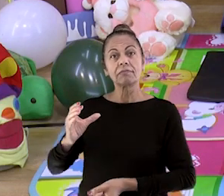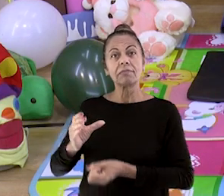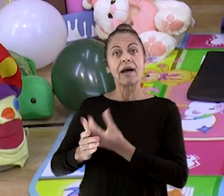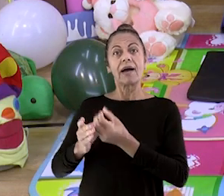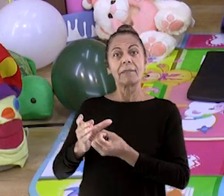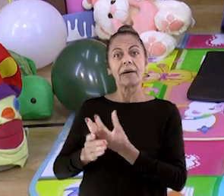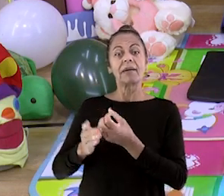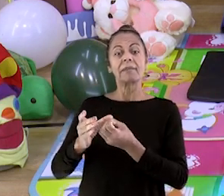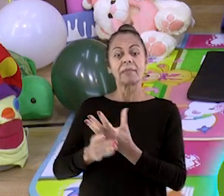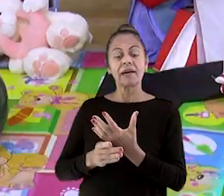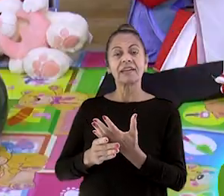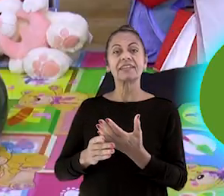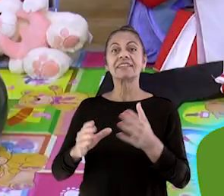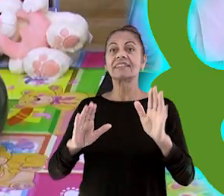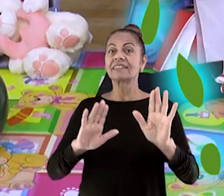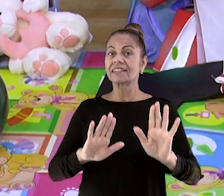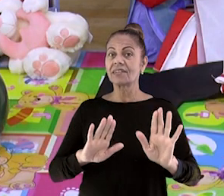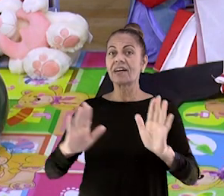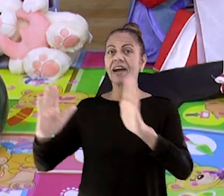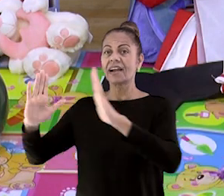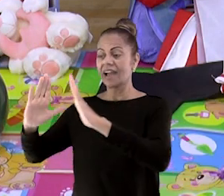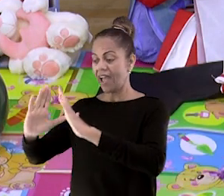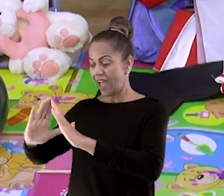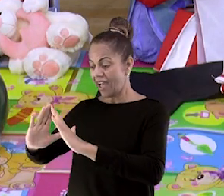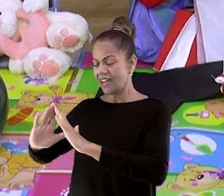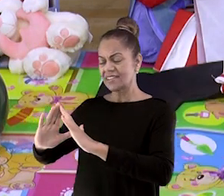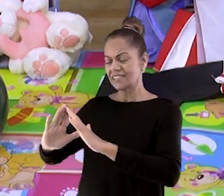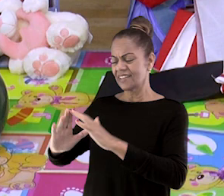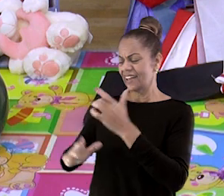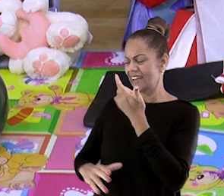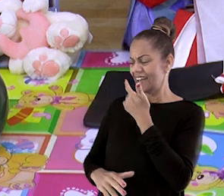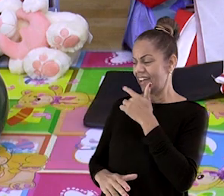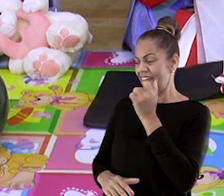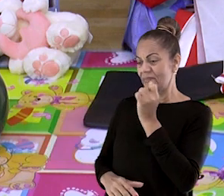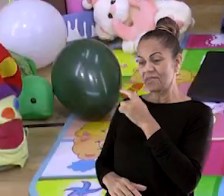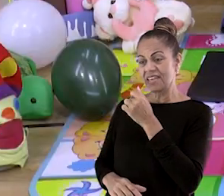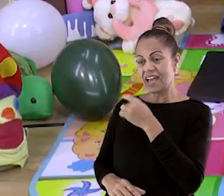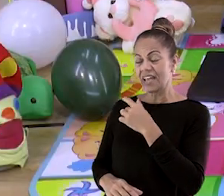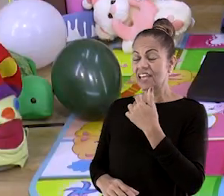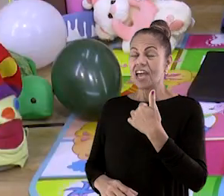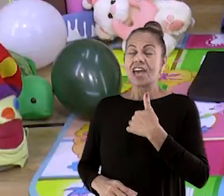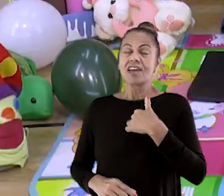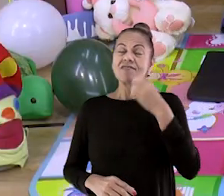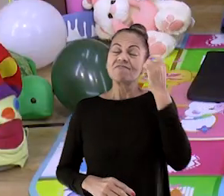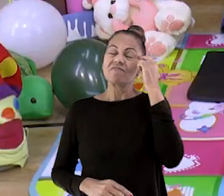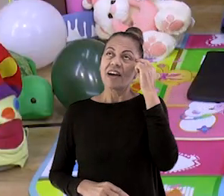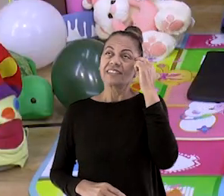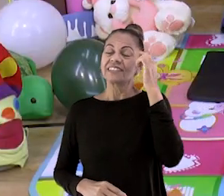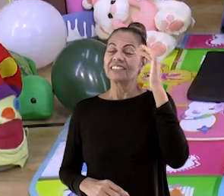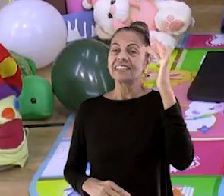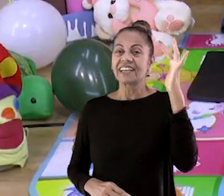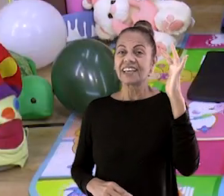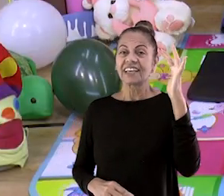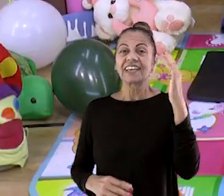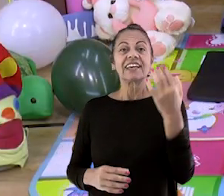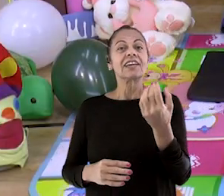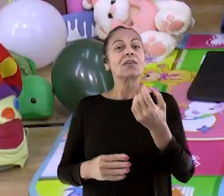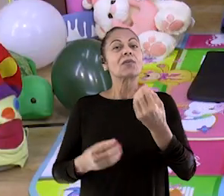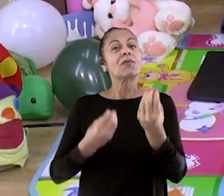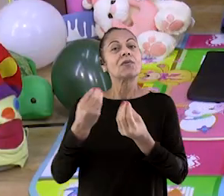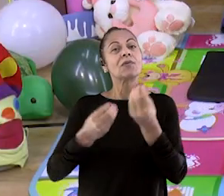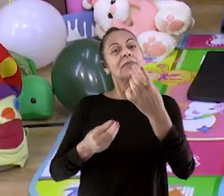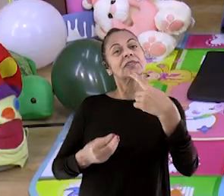da minha imaginação como é a sua casa engraçada a minha você já sabe